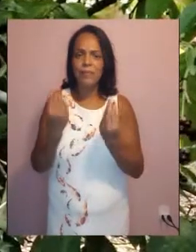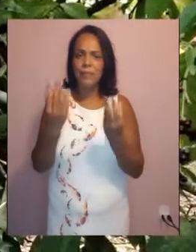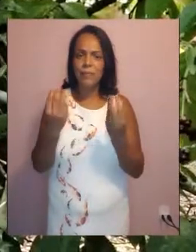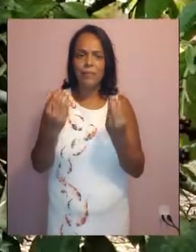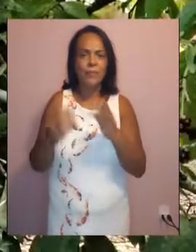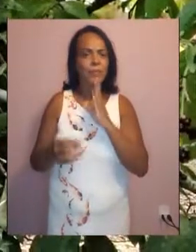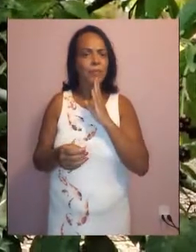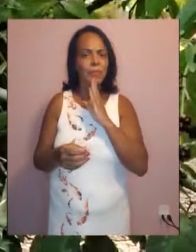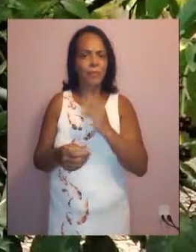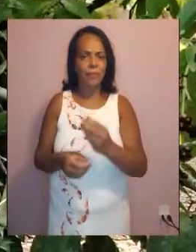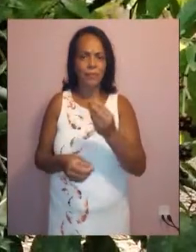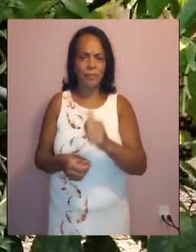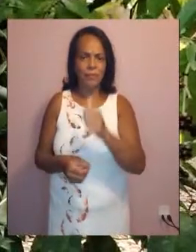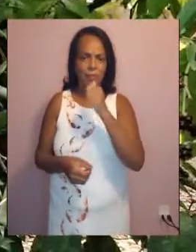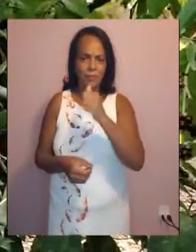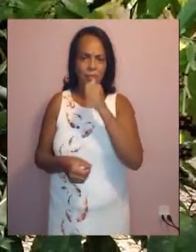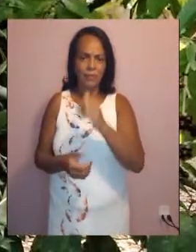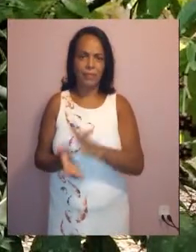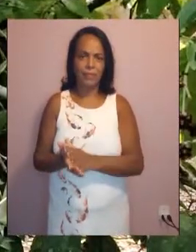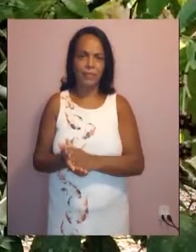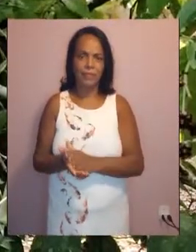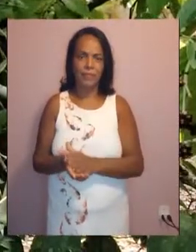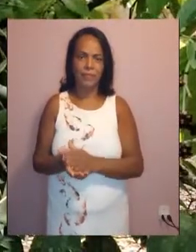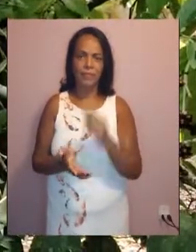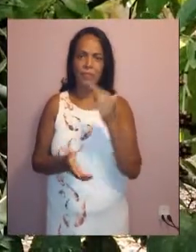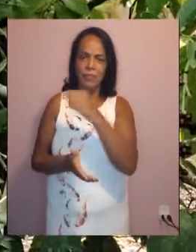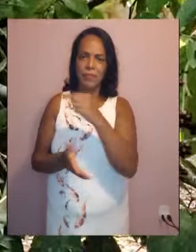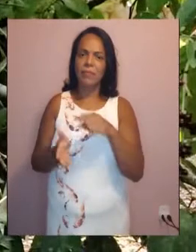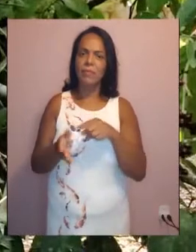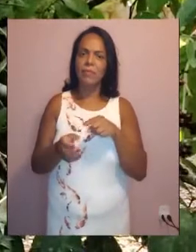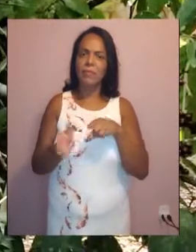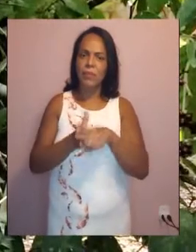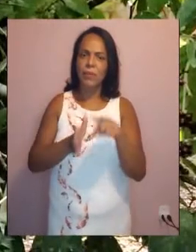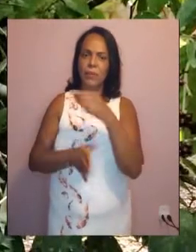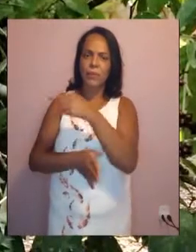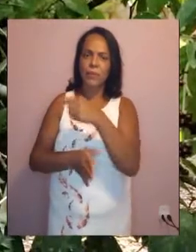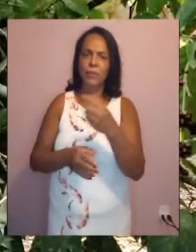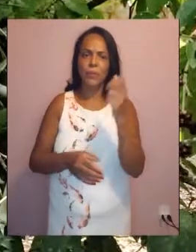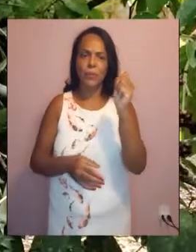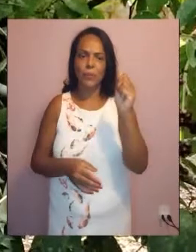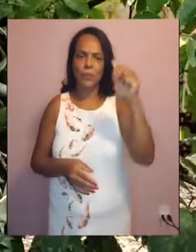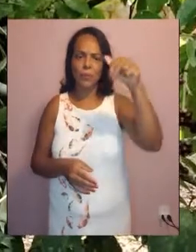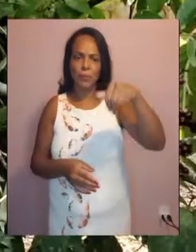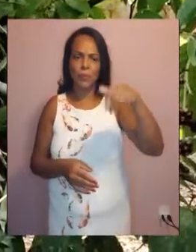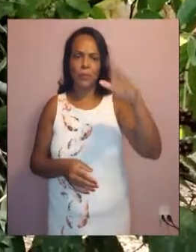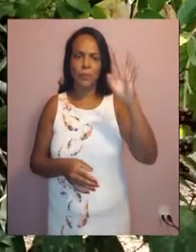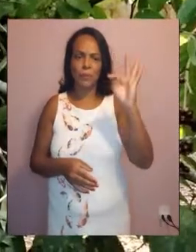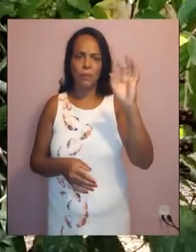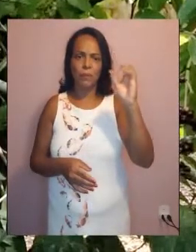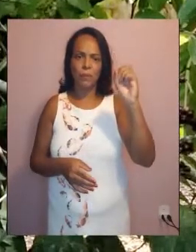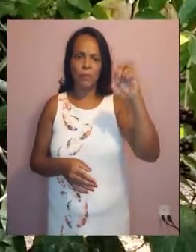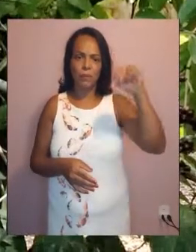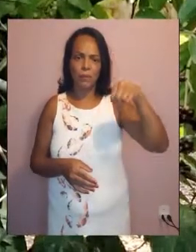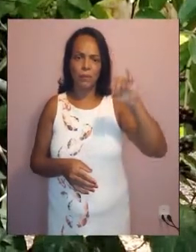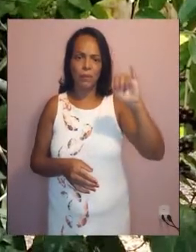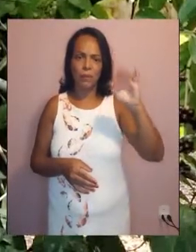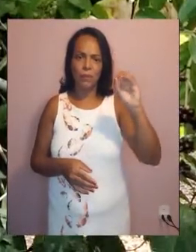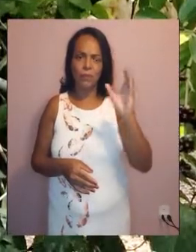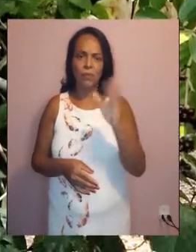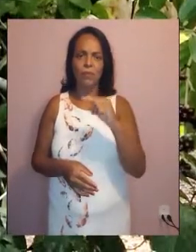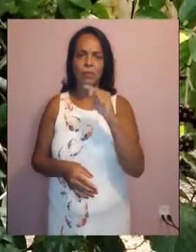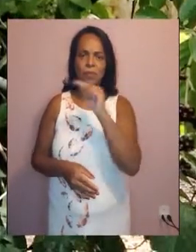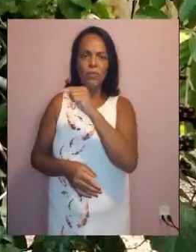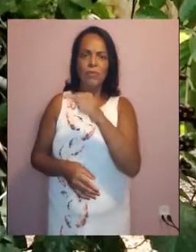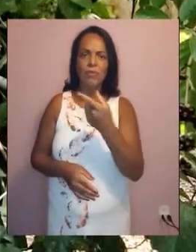usou essa chave, né? E, rapaz, que história é essa? Tu não diz que é homem e agora tu quer